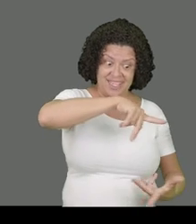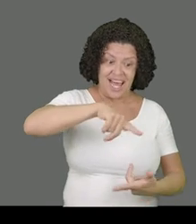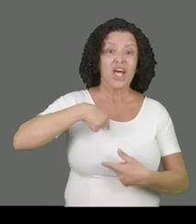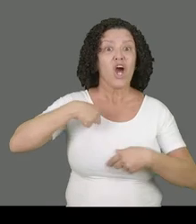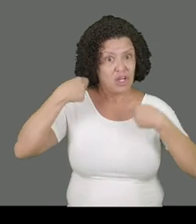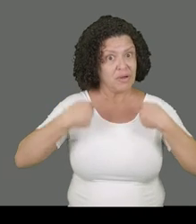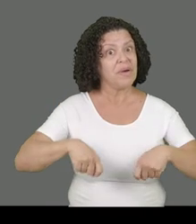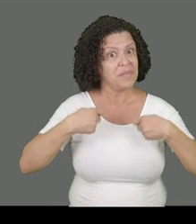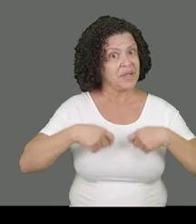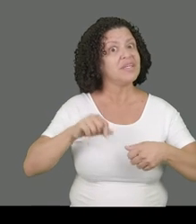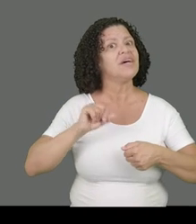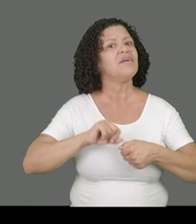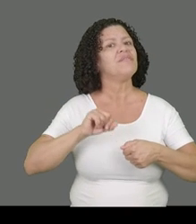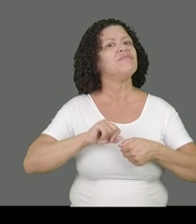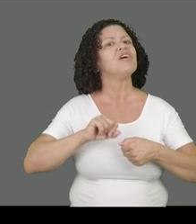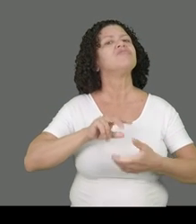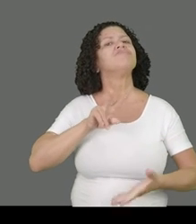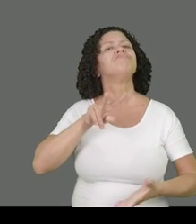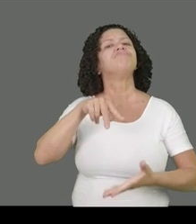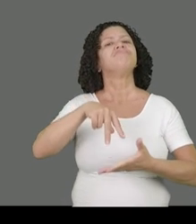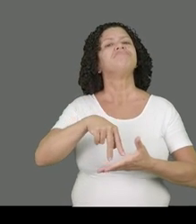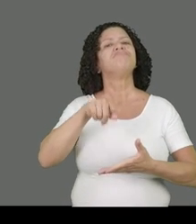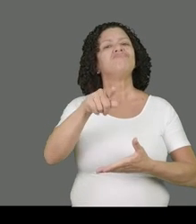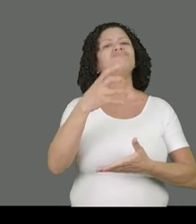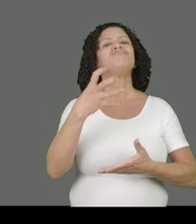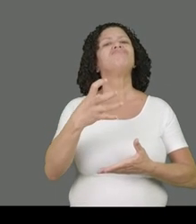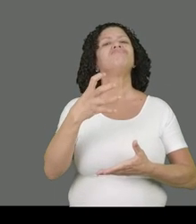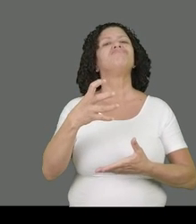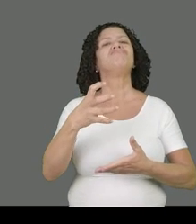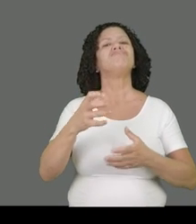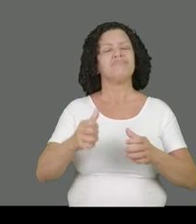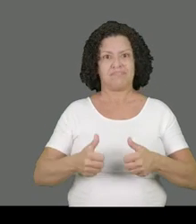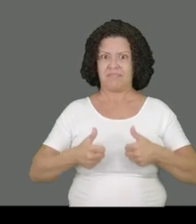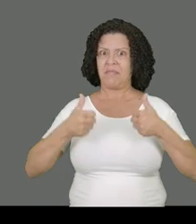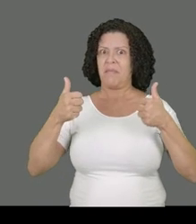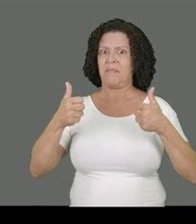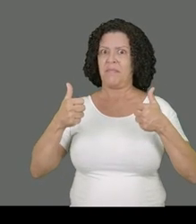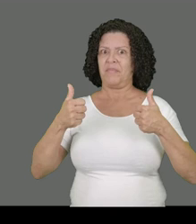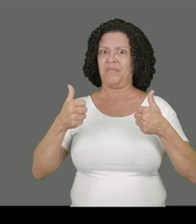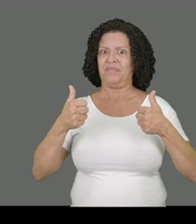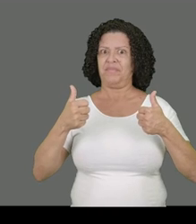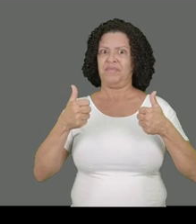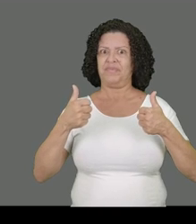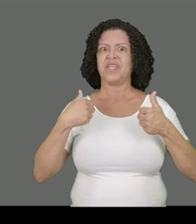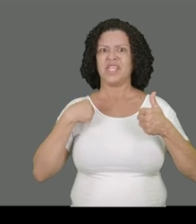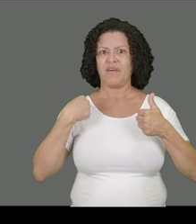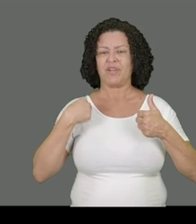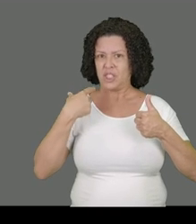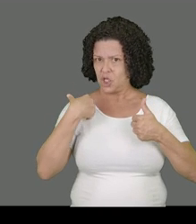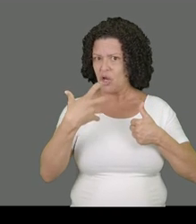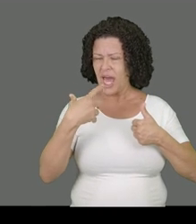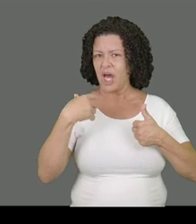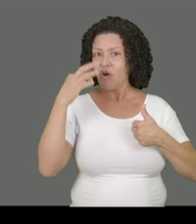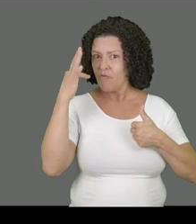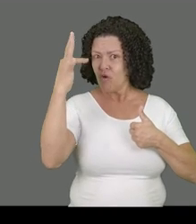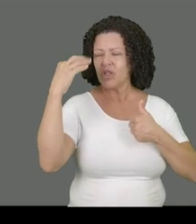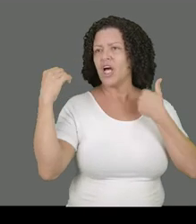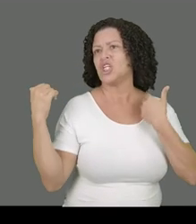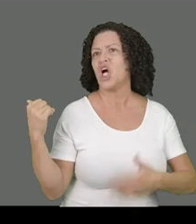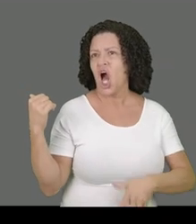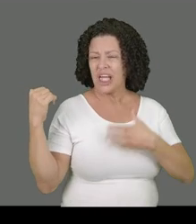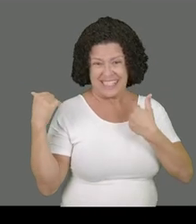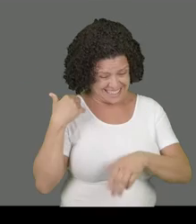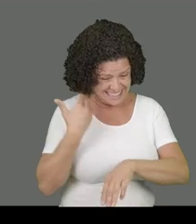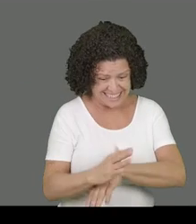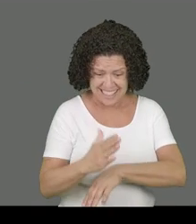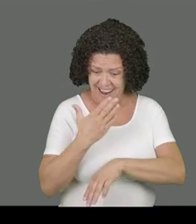Aqui na Terra, nós precisamos fazer. Se nós queremos ser um excelente violonista, nós temos que praticar